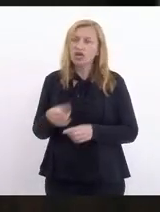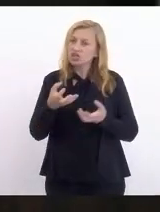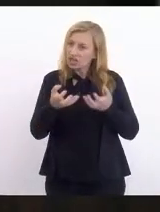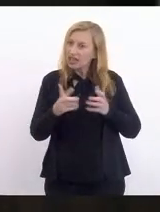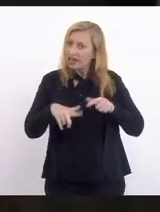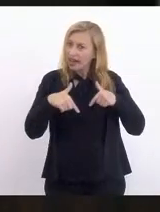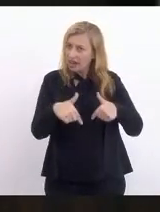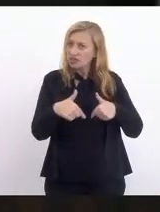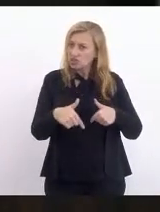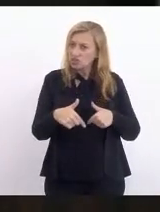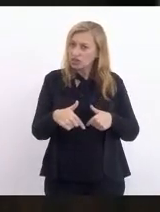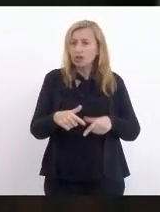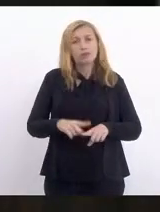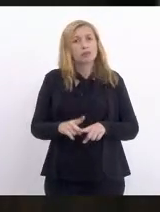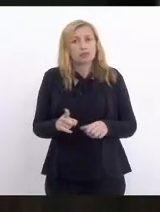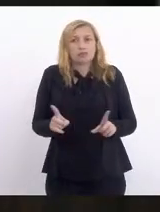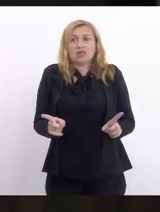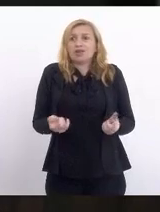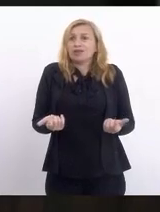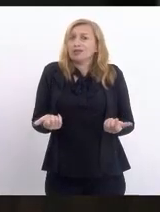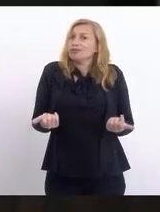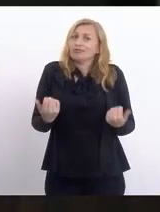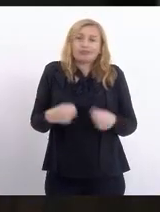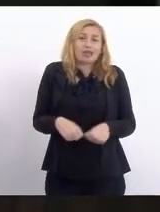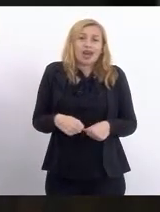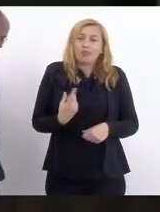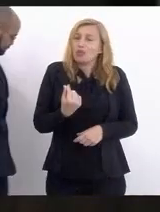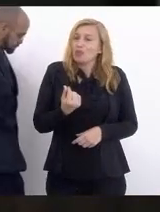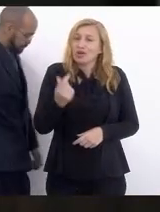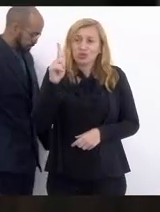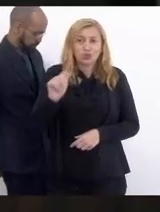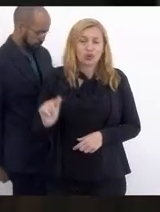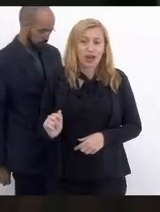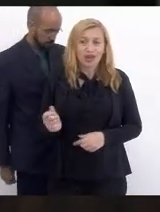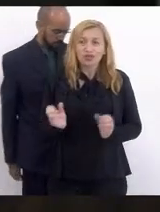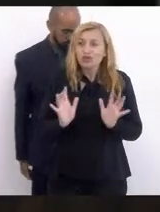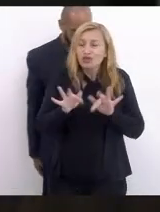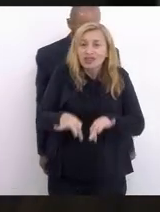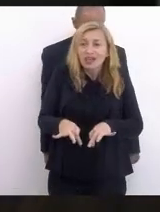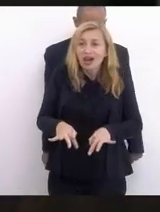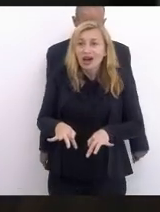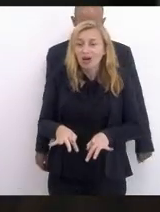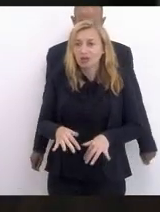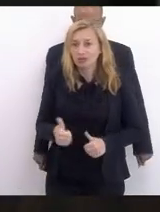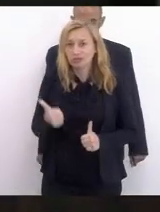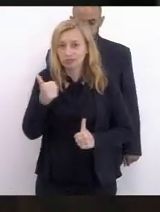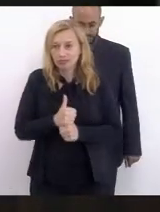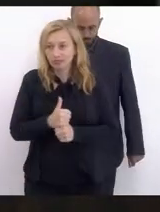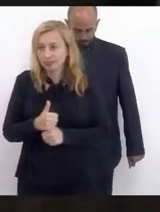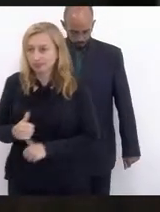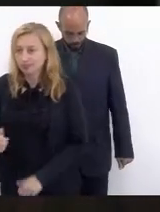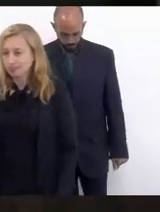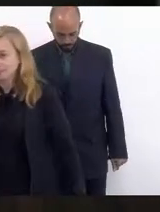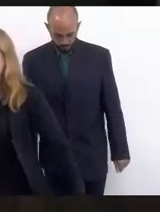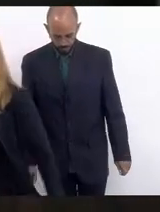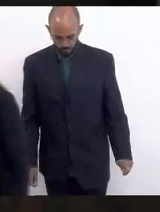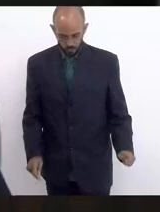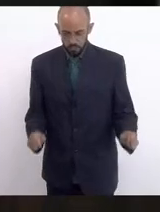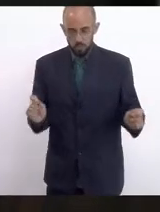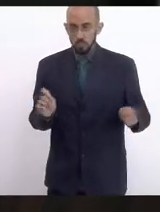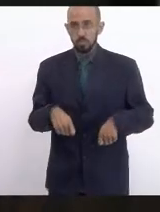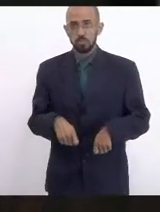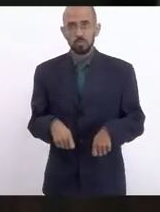quer que ele funciona mas não dá para o preço do gás aqui ao final cês cinquenta por cento mais caro